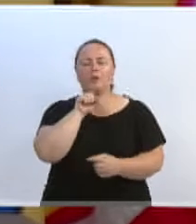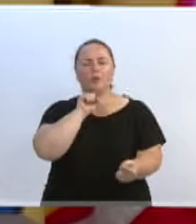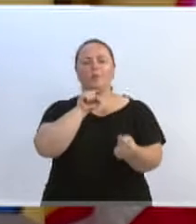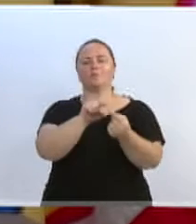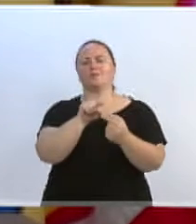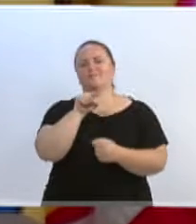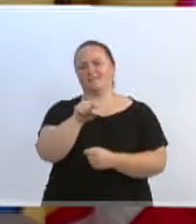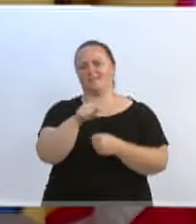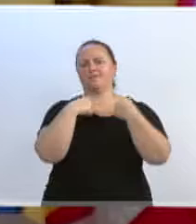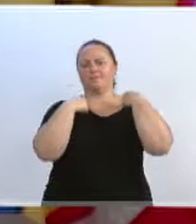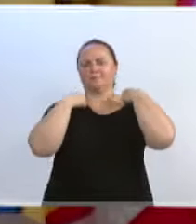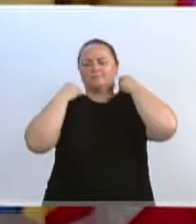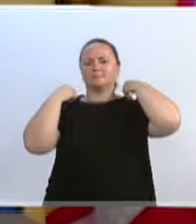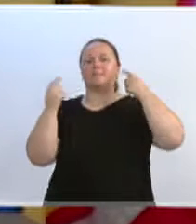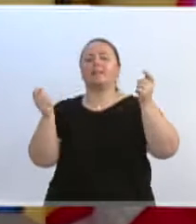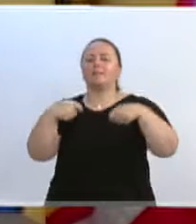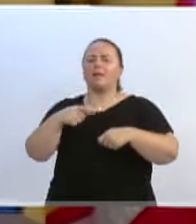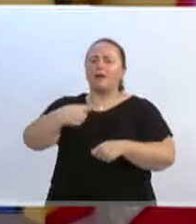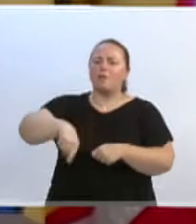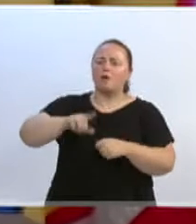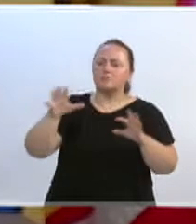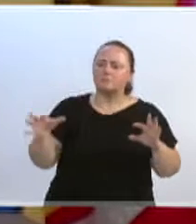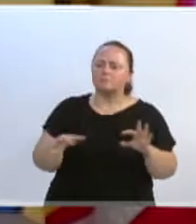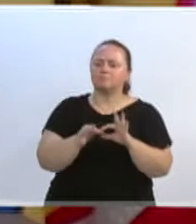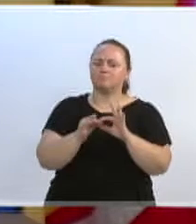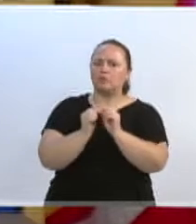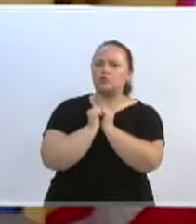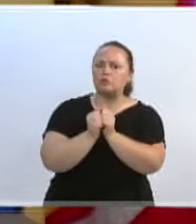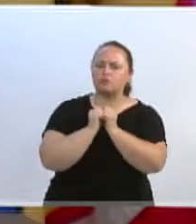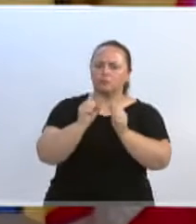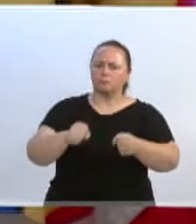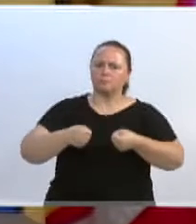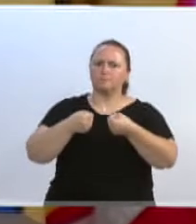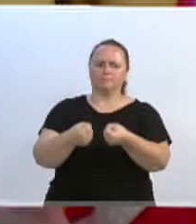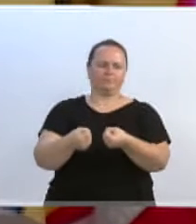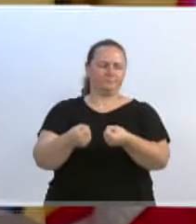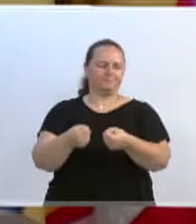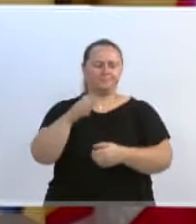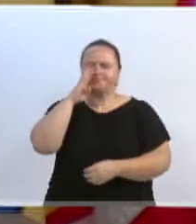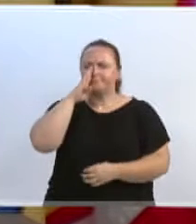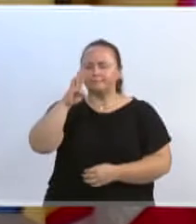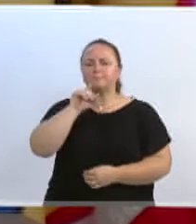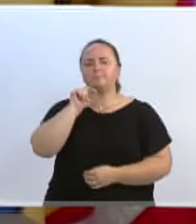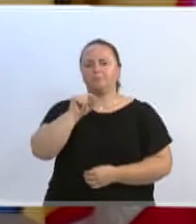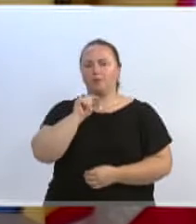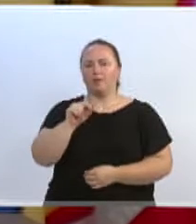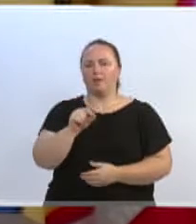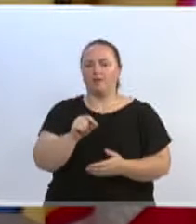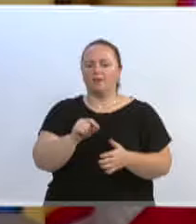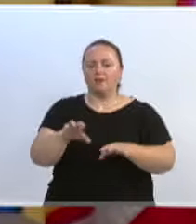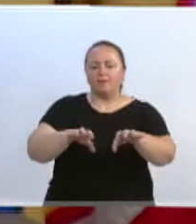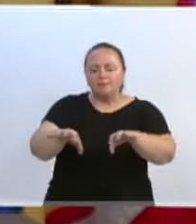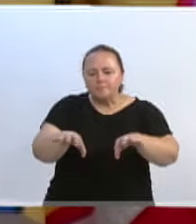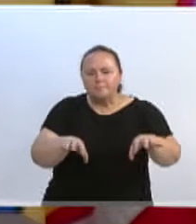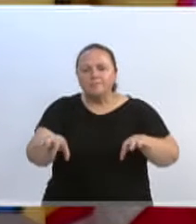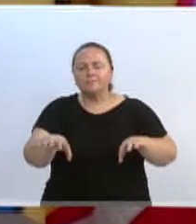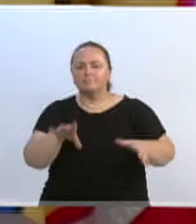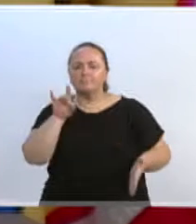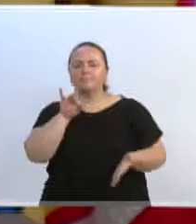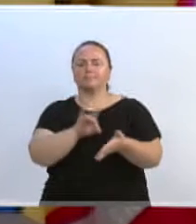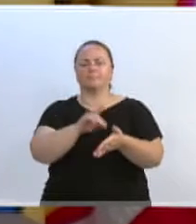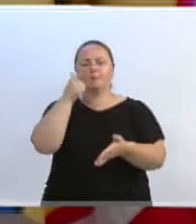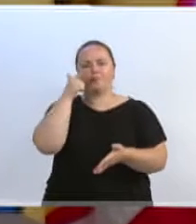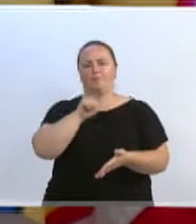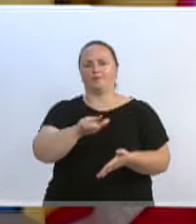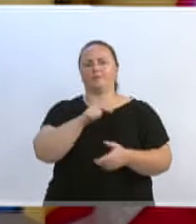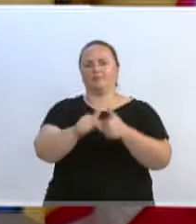objetivo, que a gente possa realmente somar, dividir, multiplicar, e principalmente dividir, né? Para que a gente tenha realmente efetividade nisso,